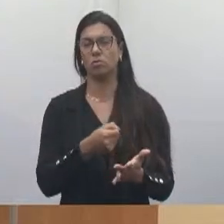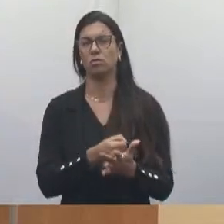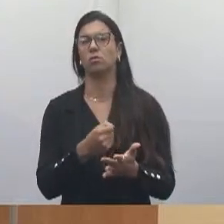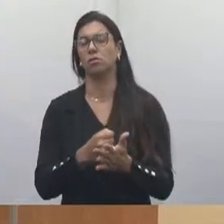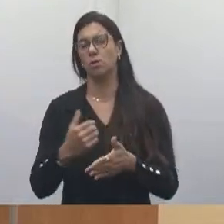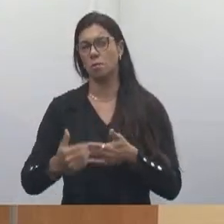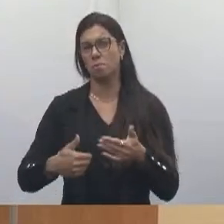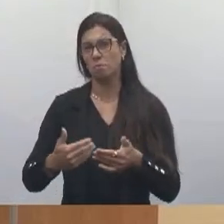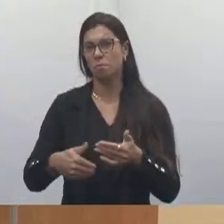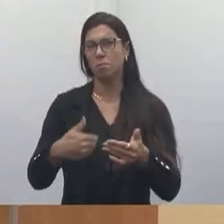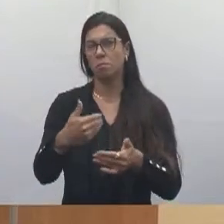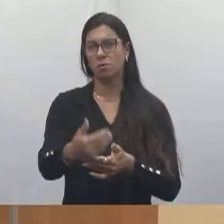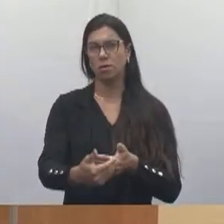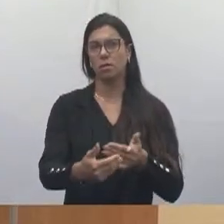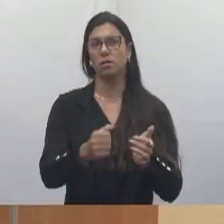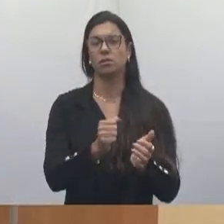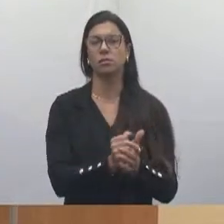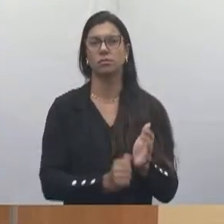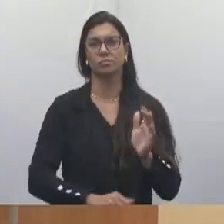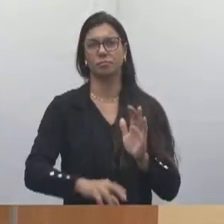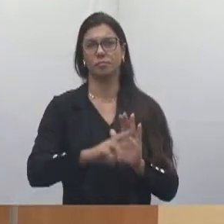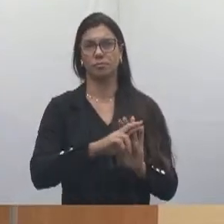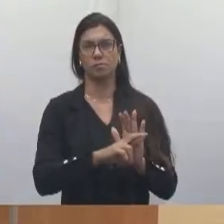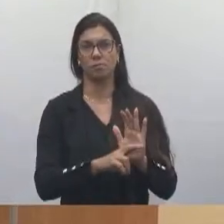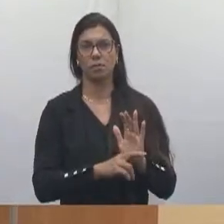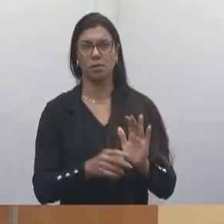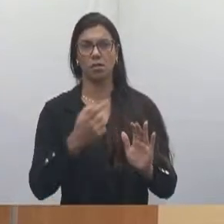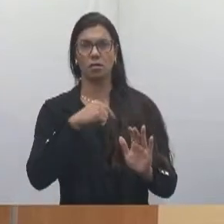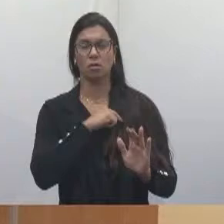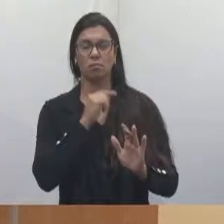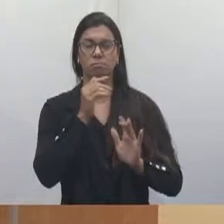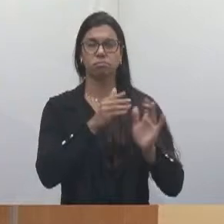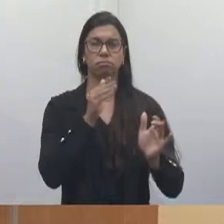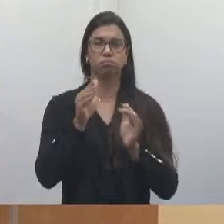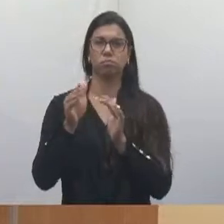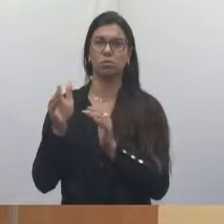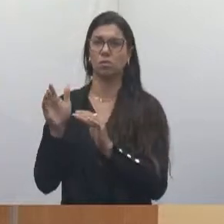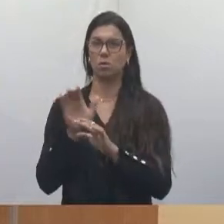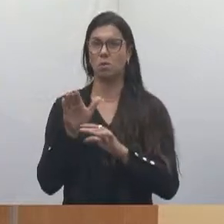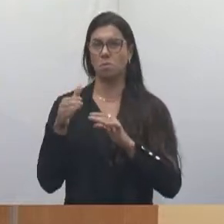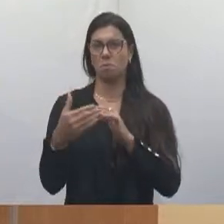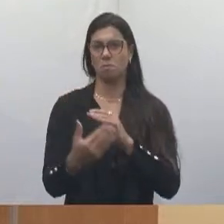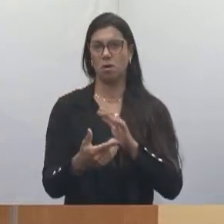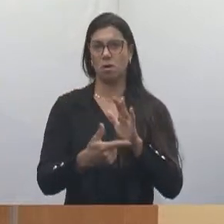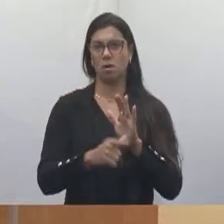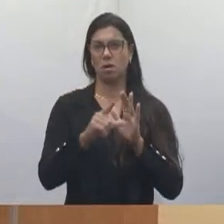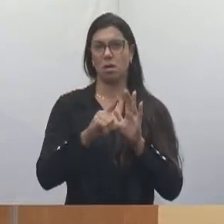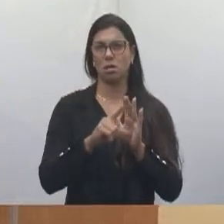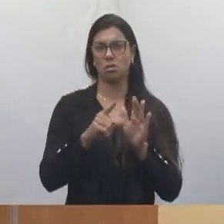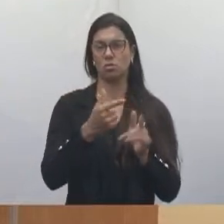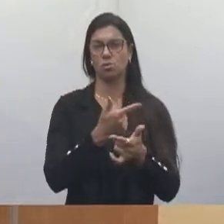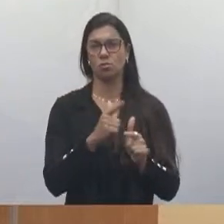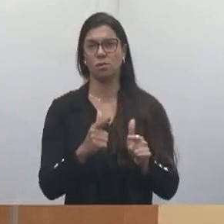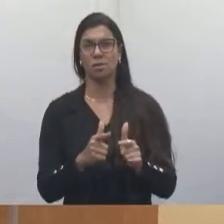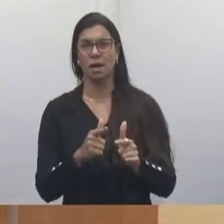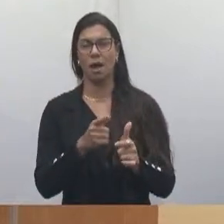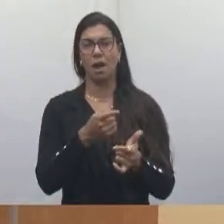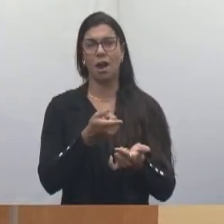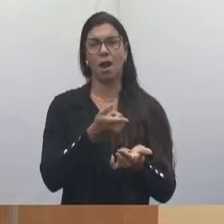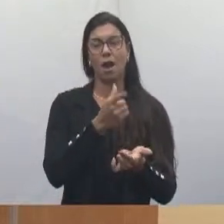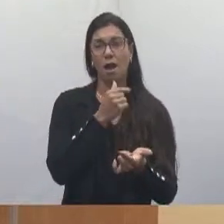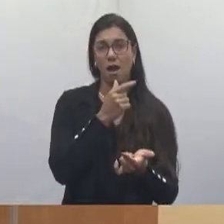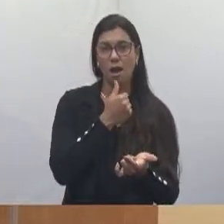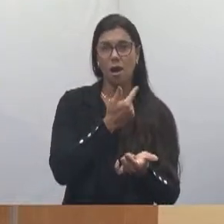processo de regularização, nos outros governos, a qual a gente ia nesses bairros que não tinha regularização, que não tinha água encanada, né?